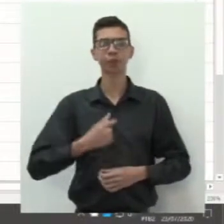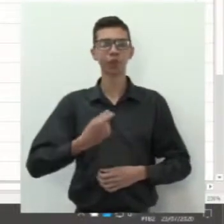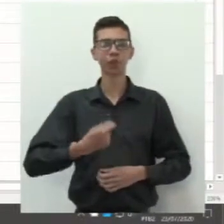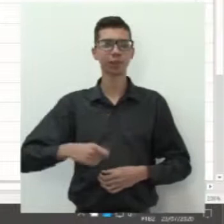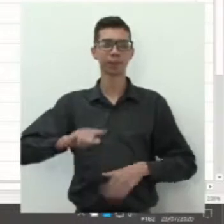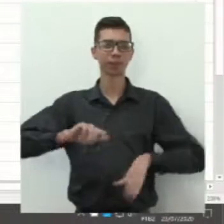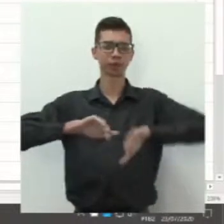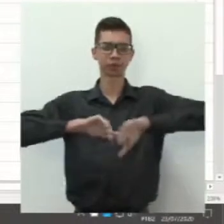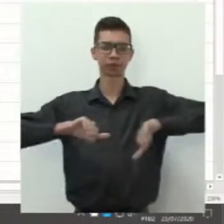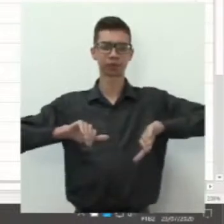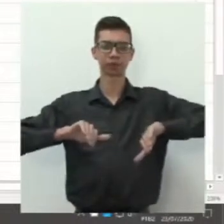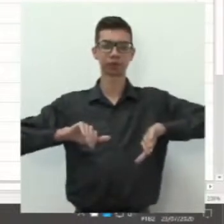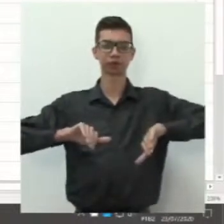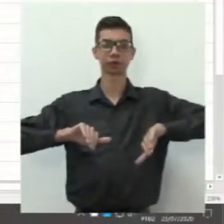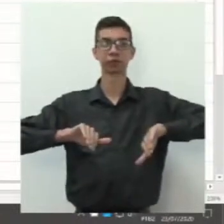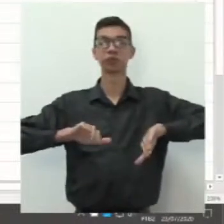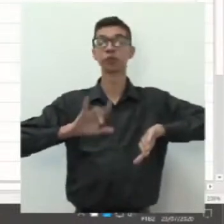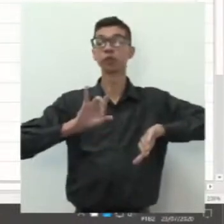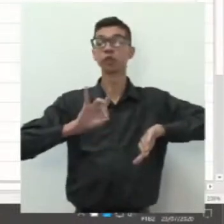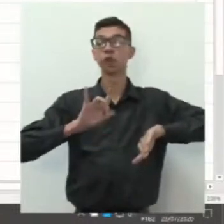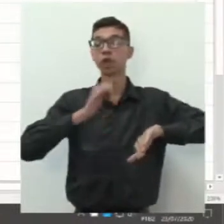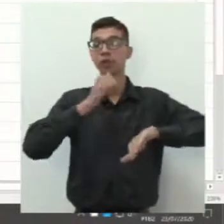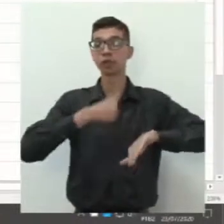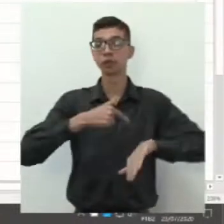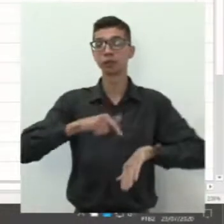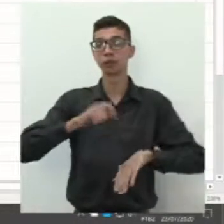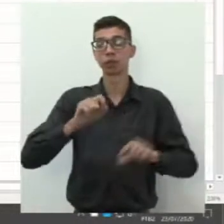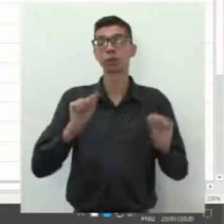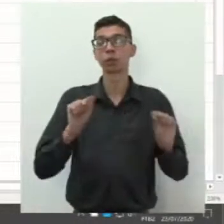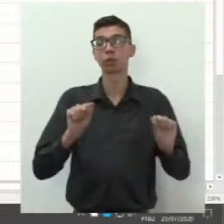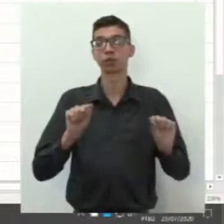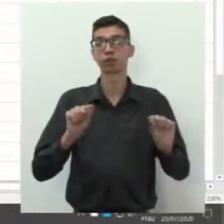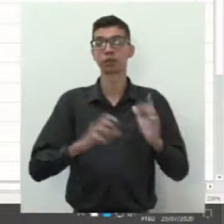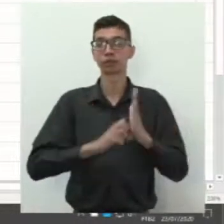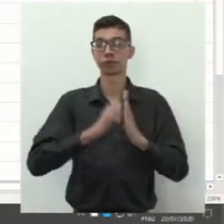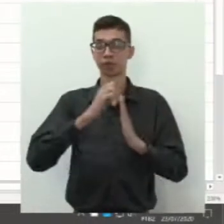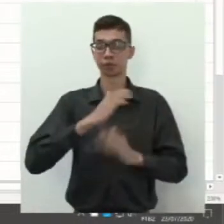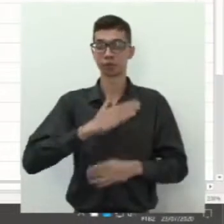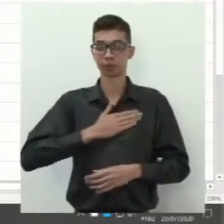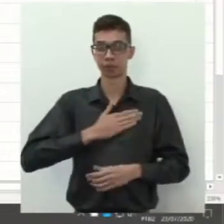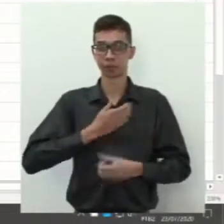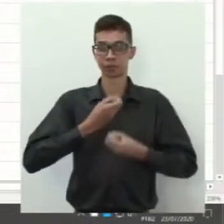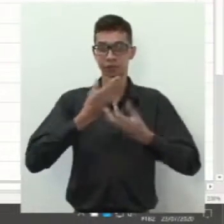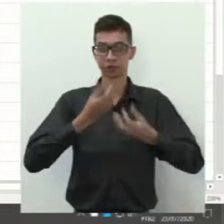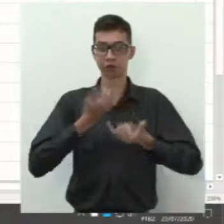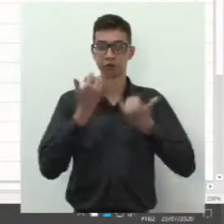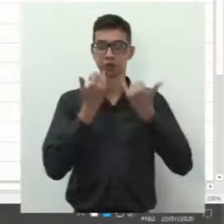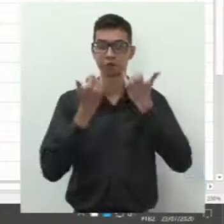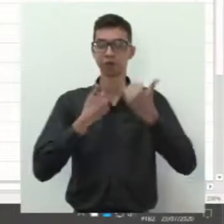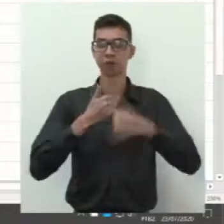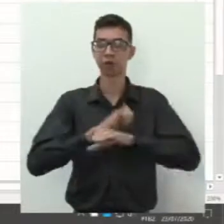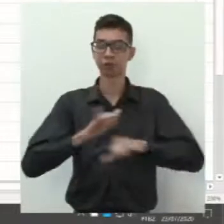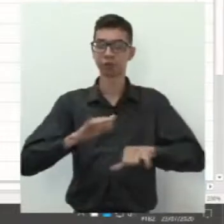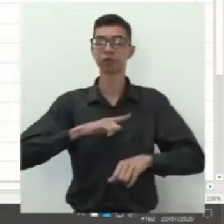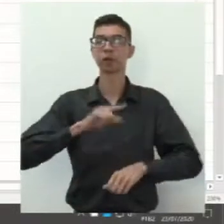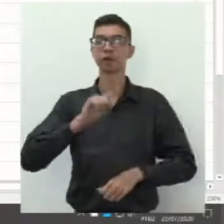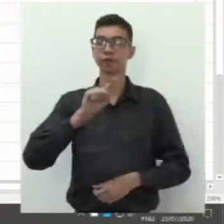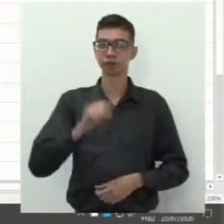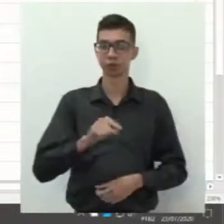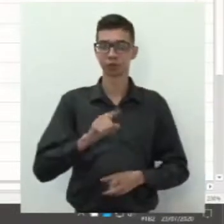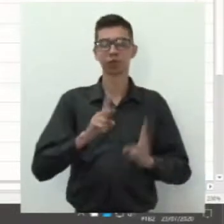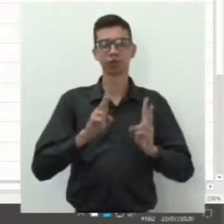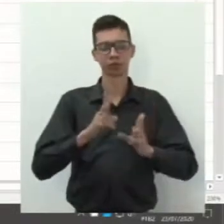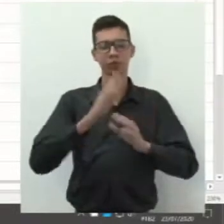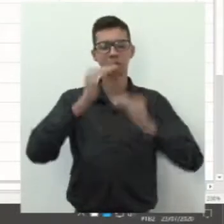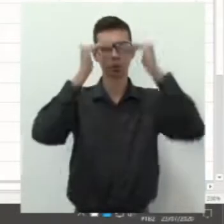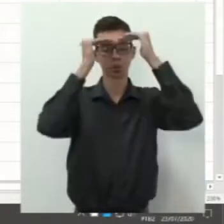separar a mão um por um. Eu só selecionei meus dados, indiquei que existe um padrão de vírgula e que depois